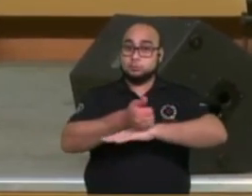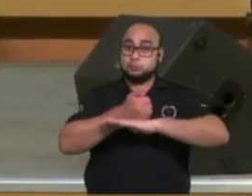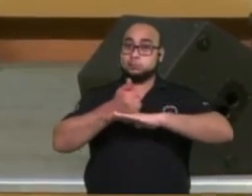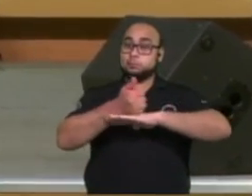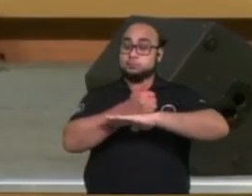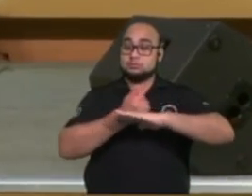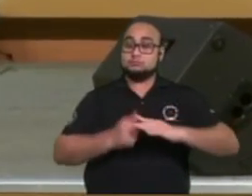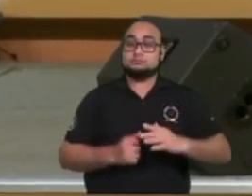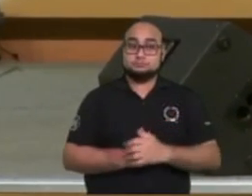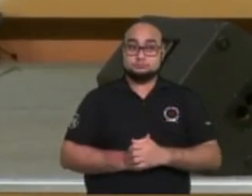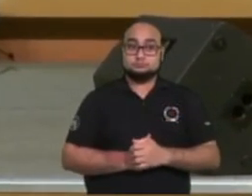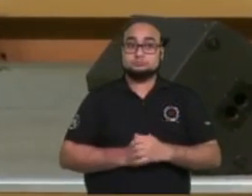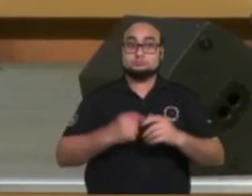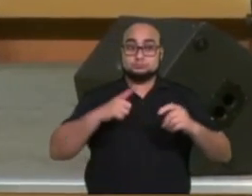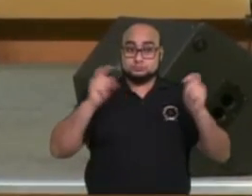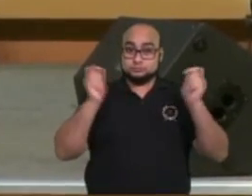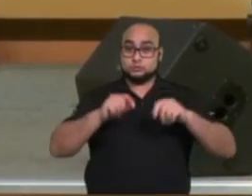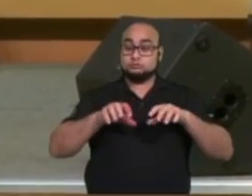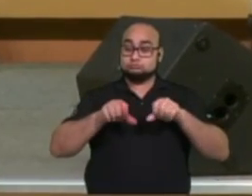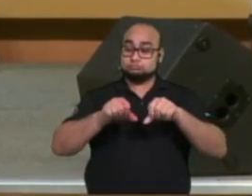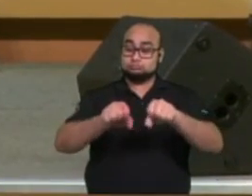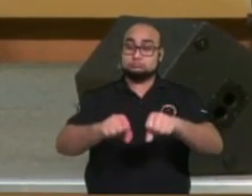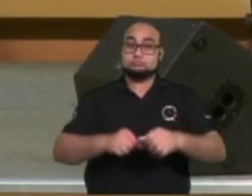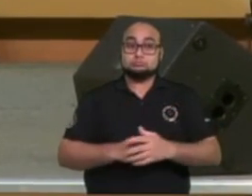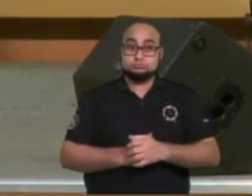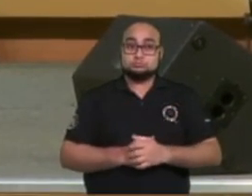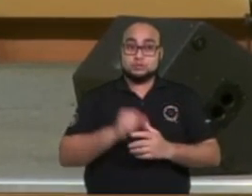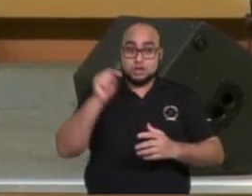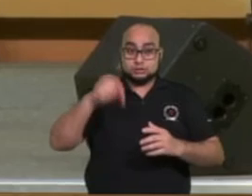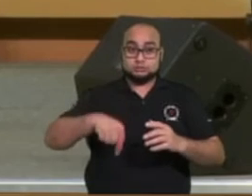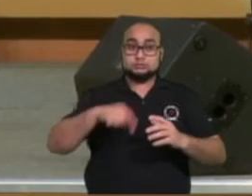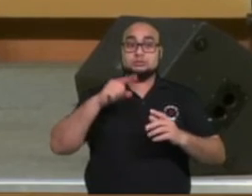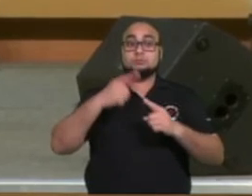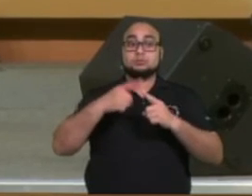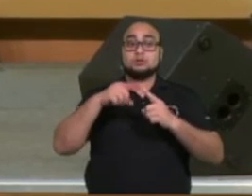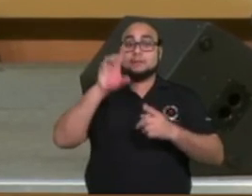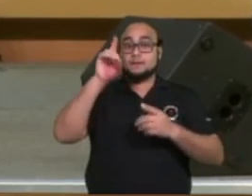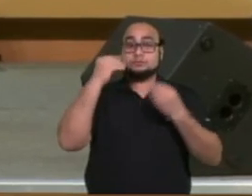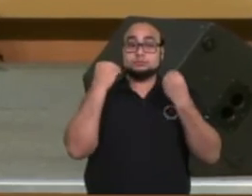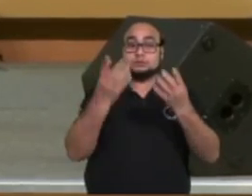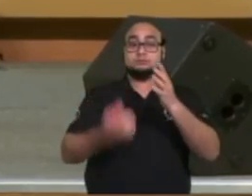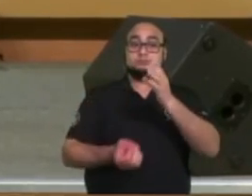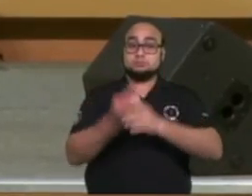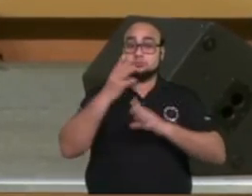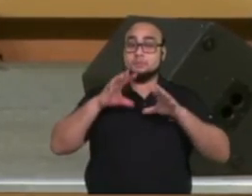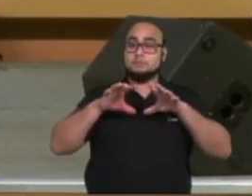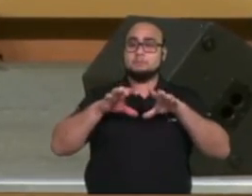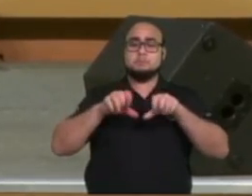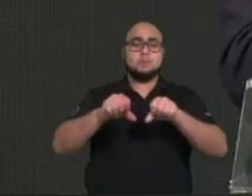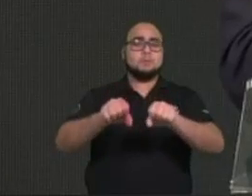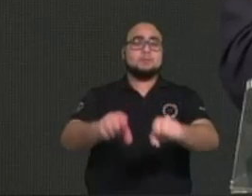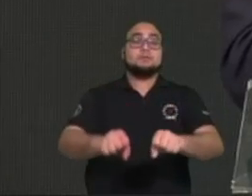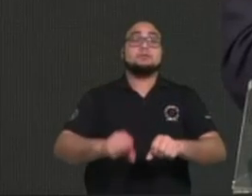e você pode conquistar muita coisa aqui nessa terra porque Deus fez você para conquistar a